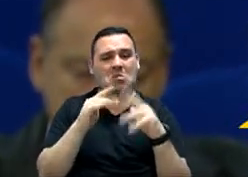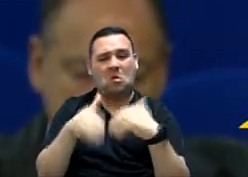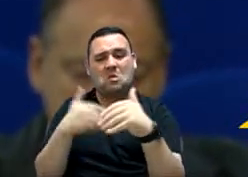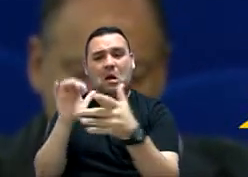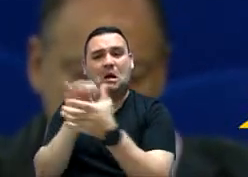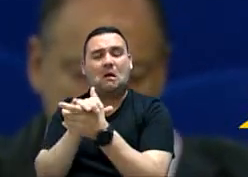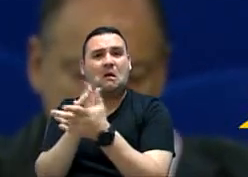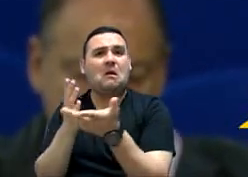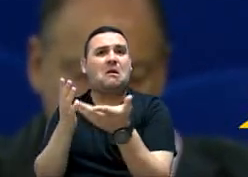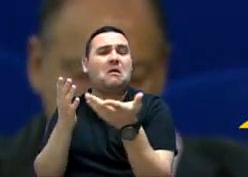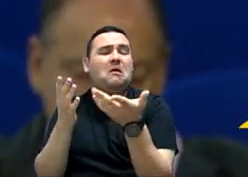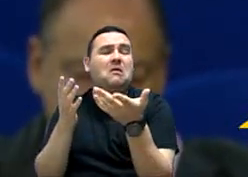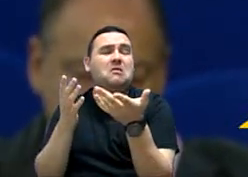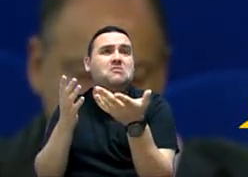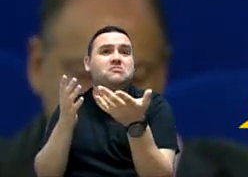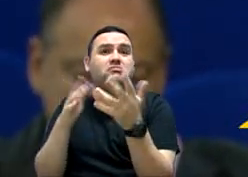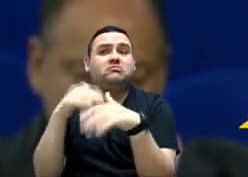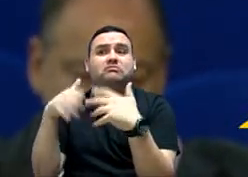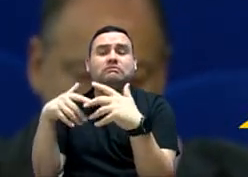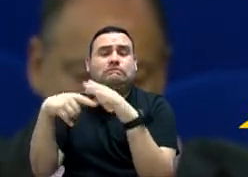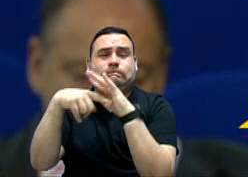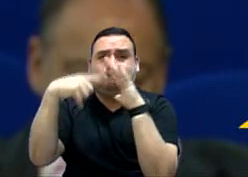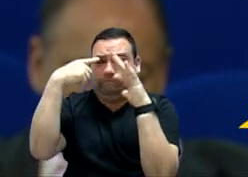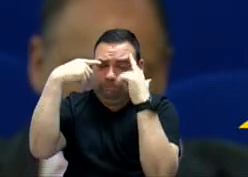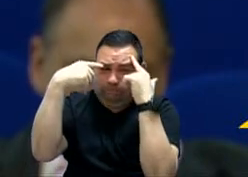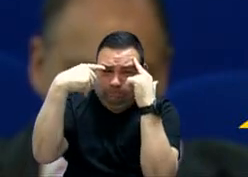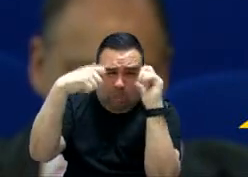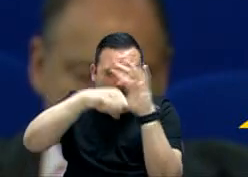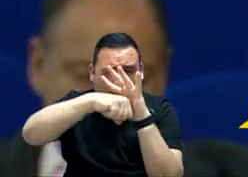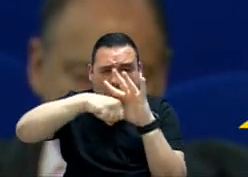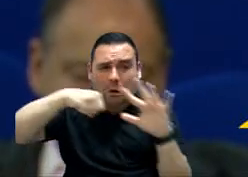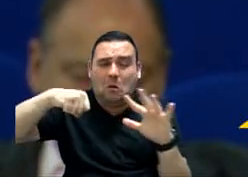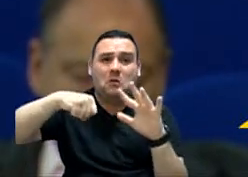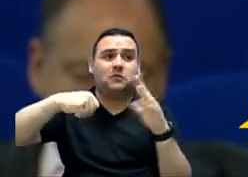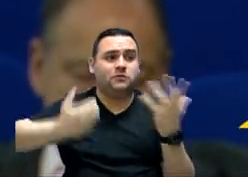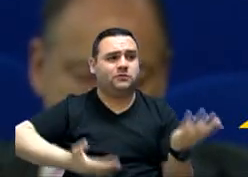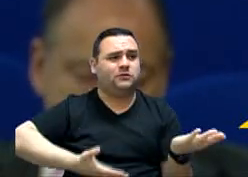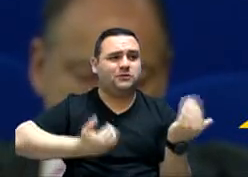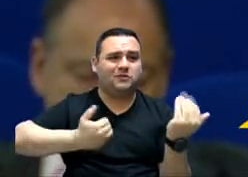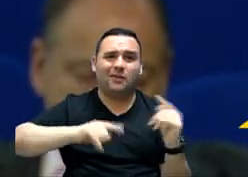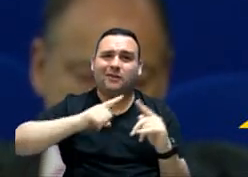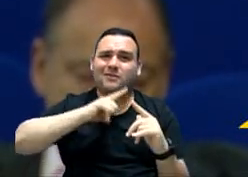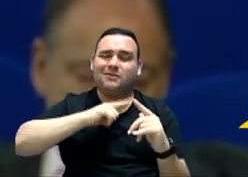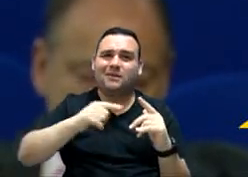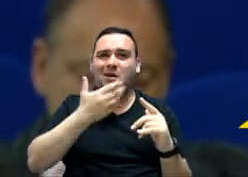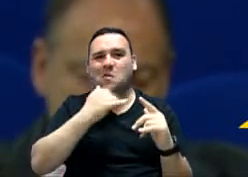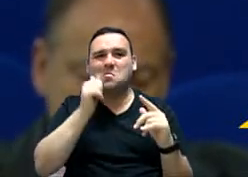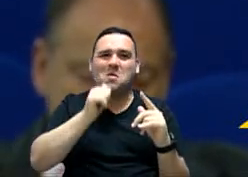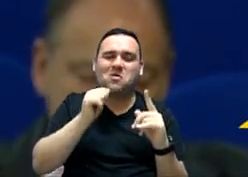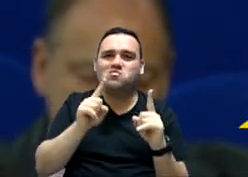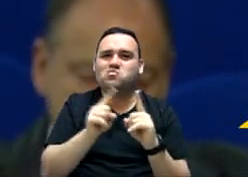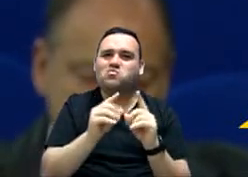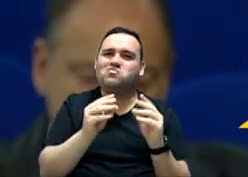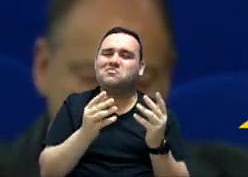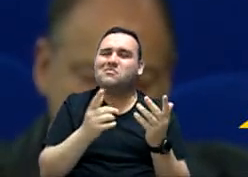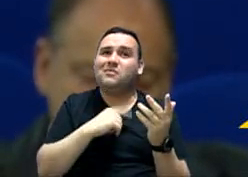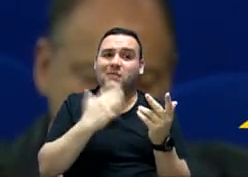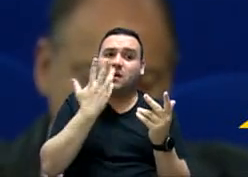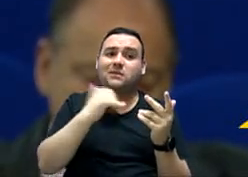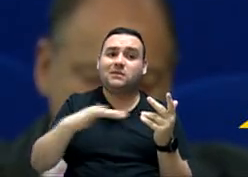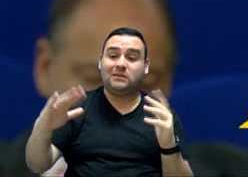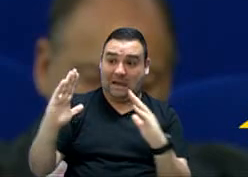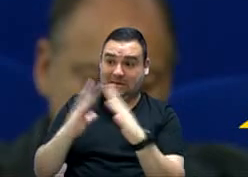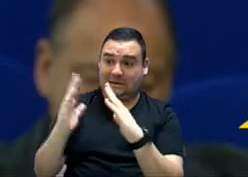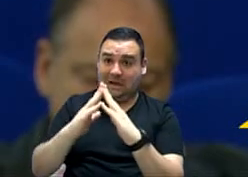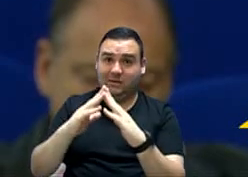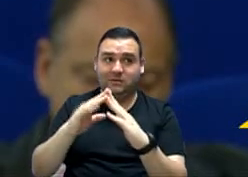num casamento, relacionamentos violentos entre adolescentes. As crianças, por exemplo, que convivem num